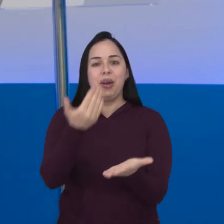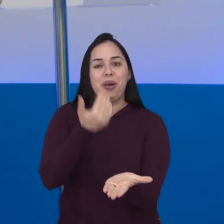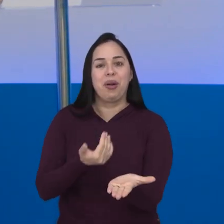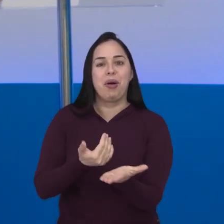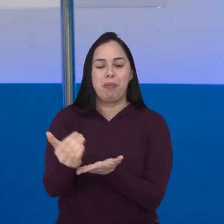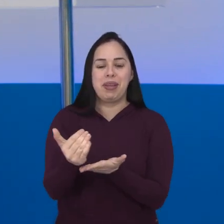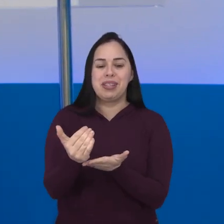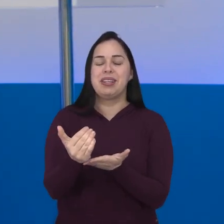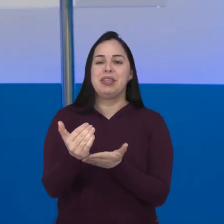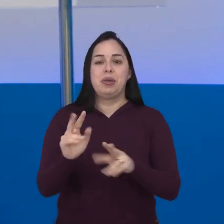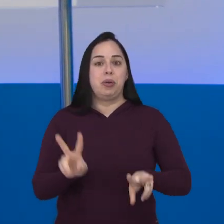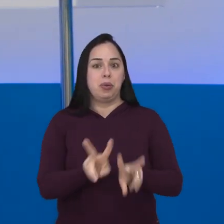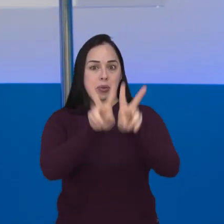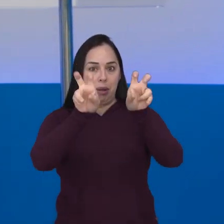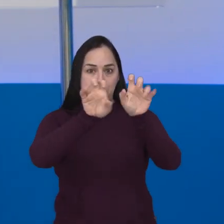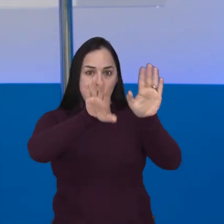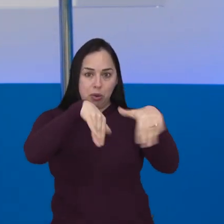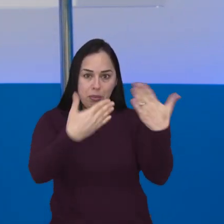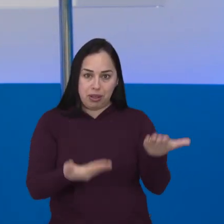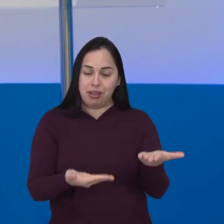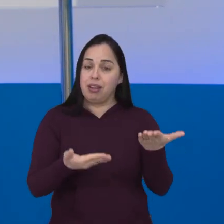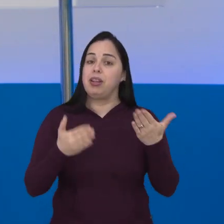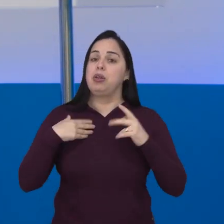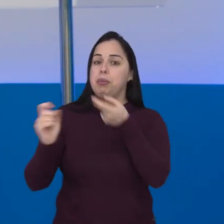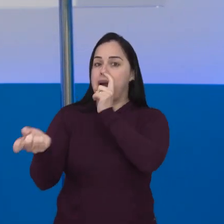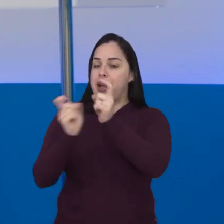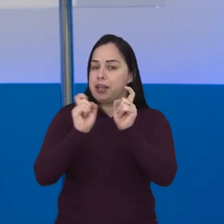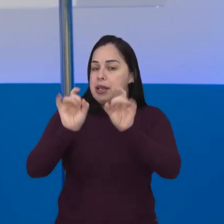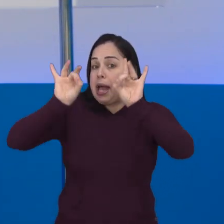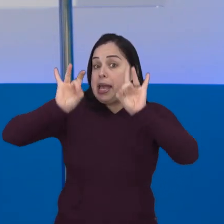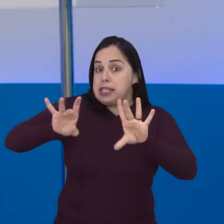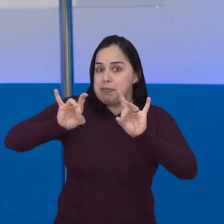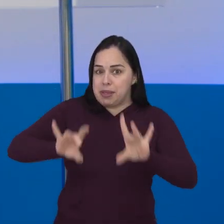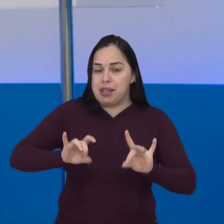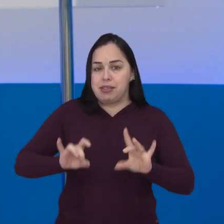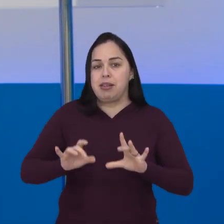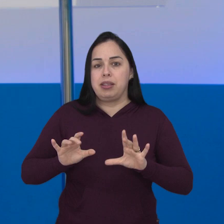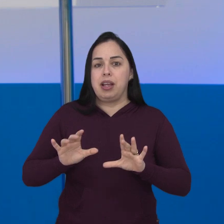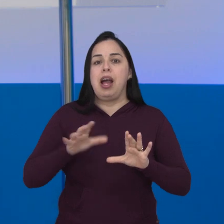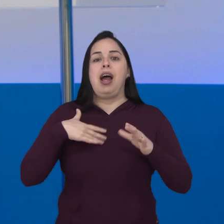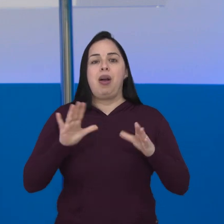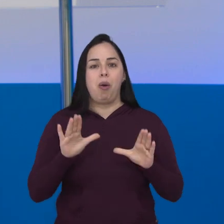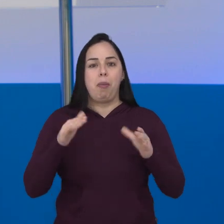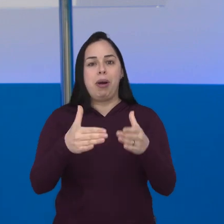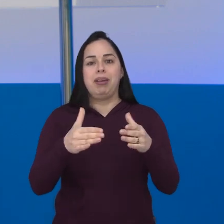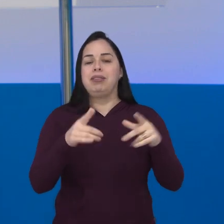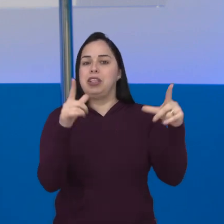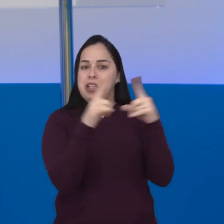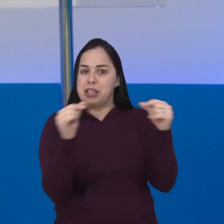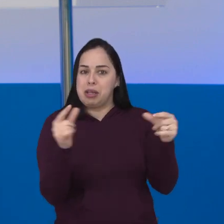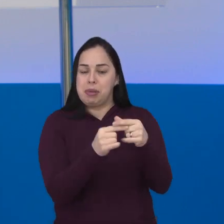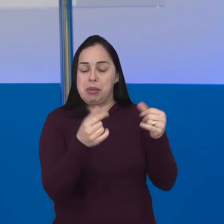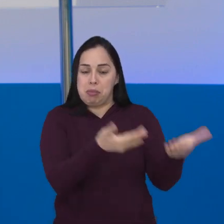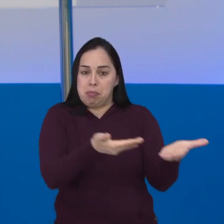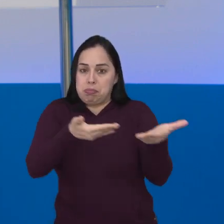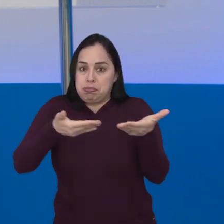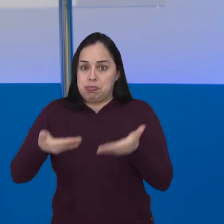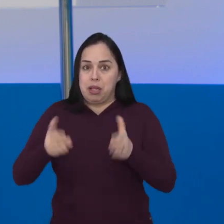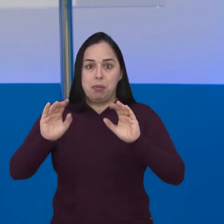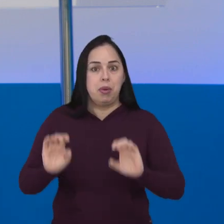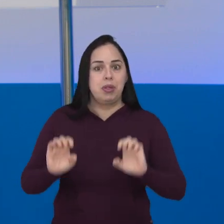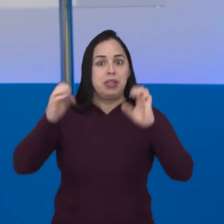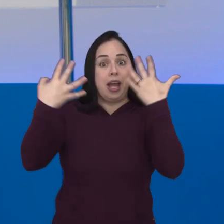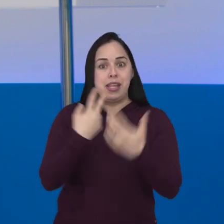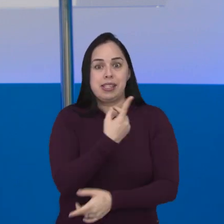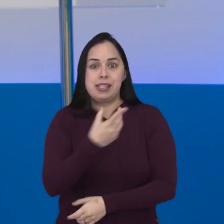informações. Olha só, a gente abre o boletim de hoje no tema de homenagens. Em uma sessão solene, a Câmara recebeu a comunidade japonesa